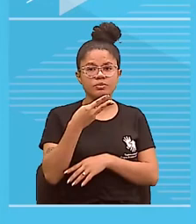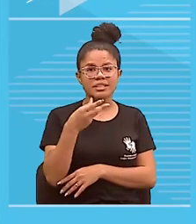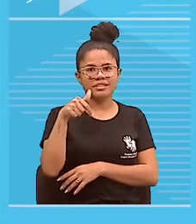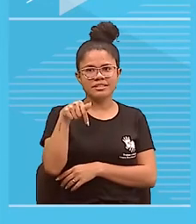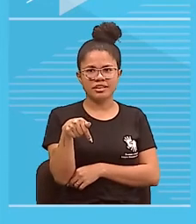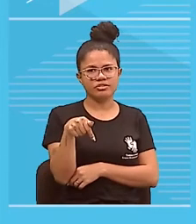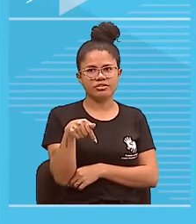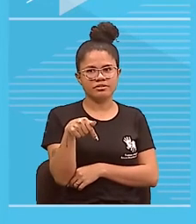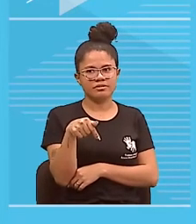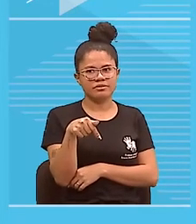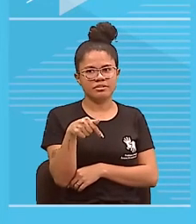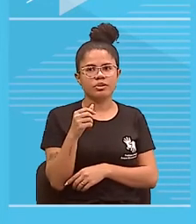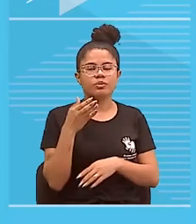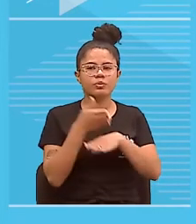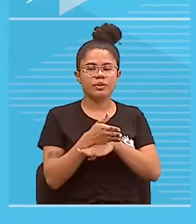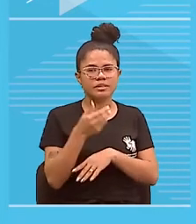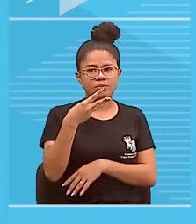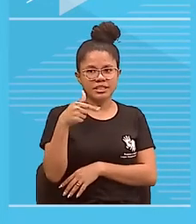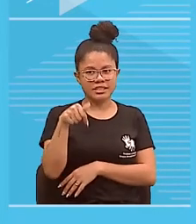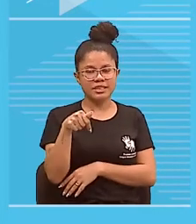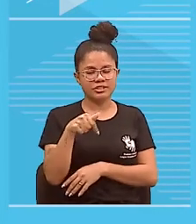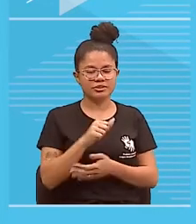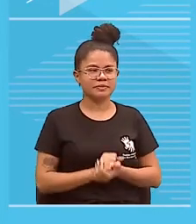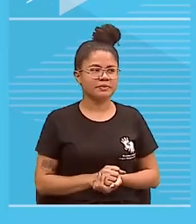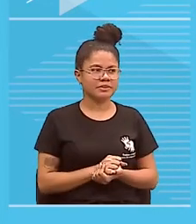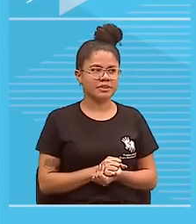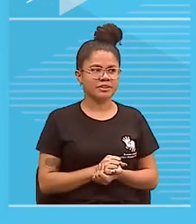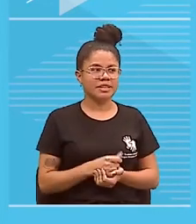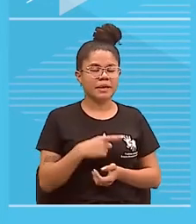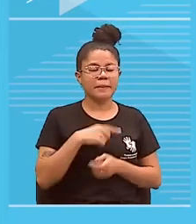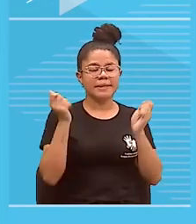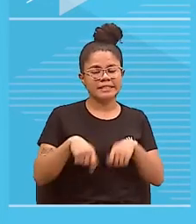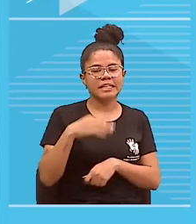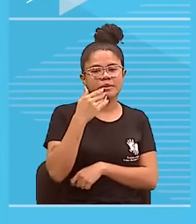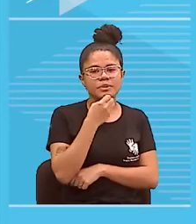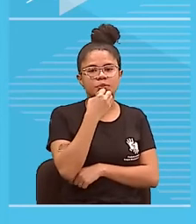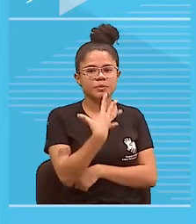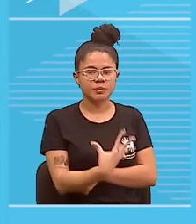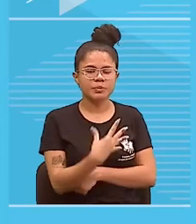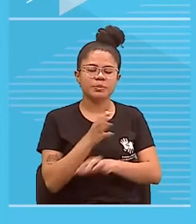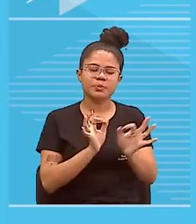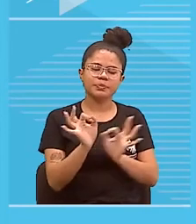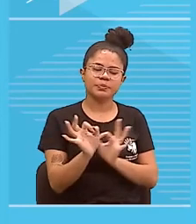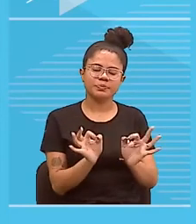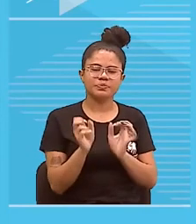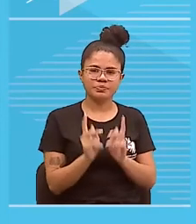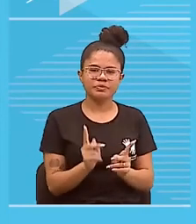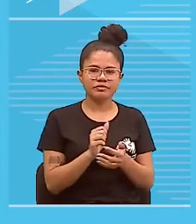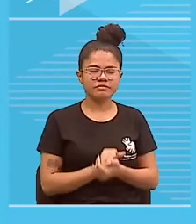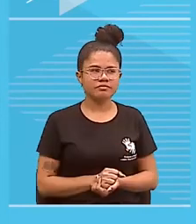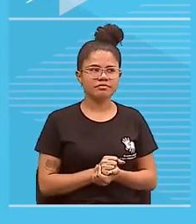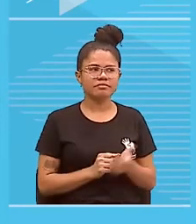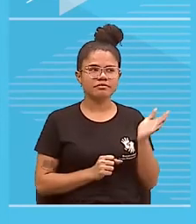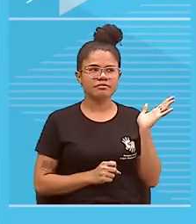alimentação A alimentação tem que ser regrada Tá bom então esses